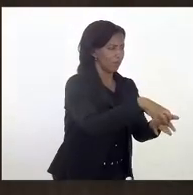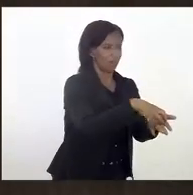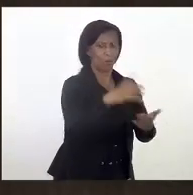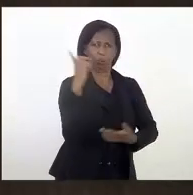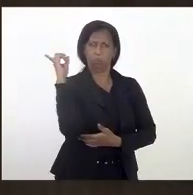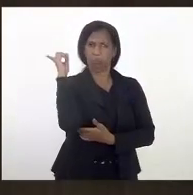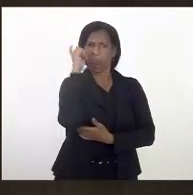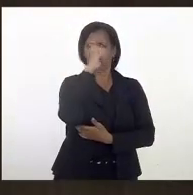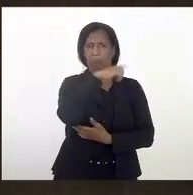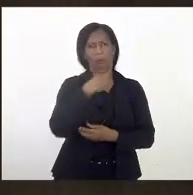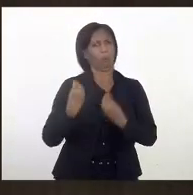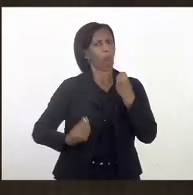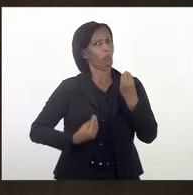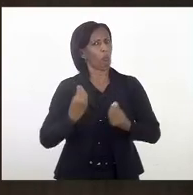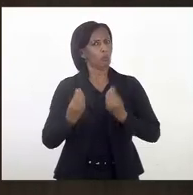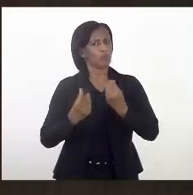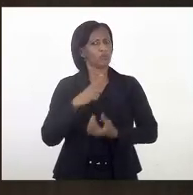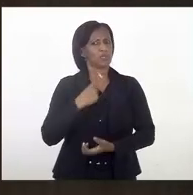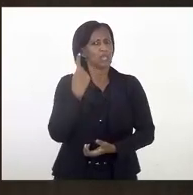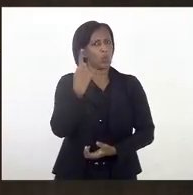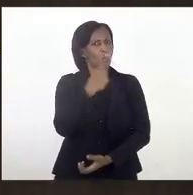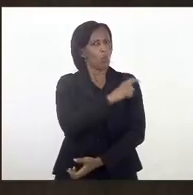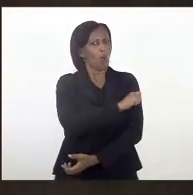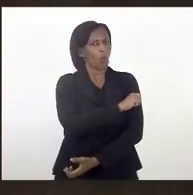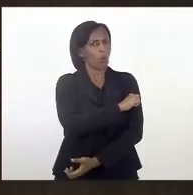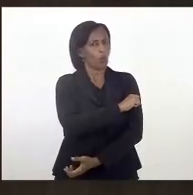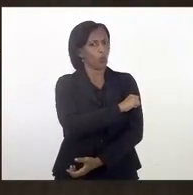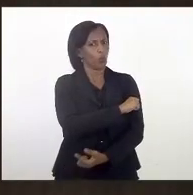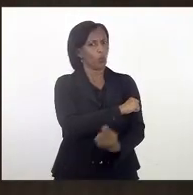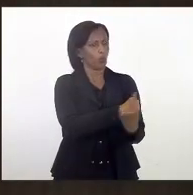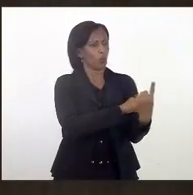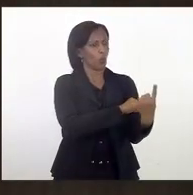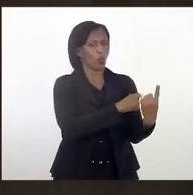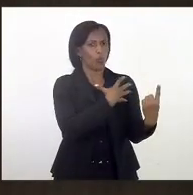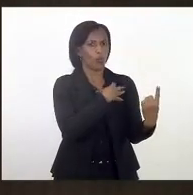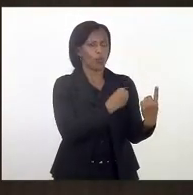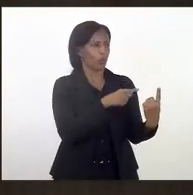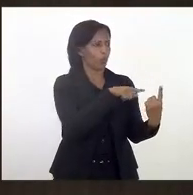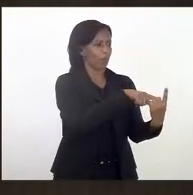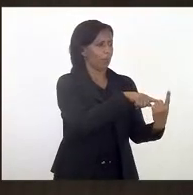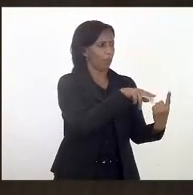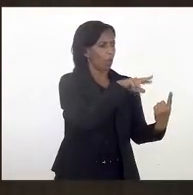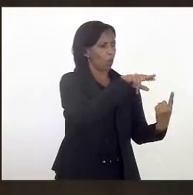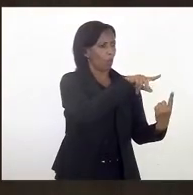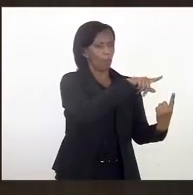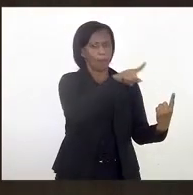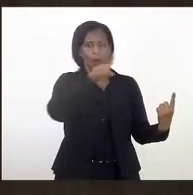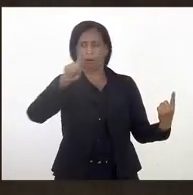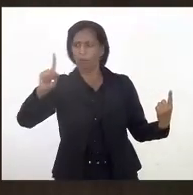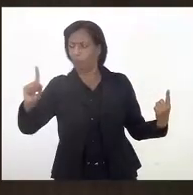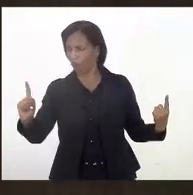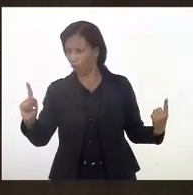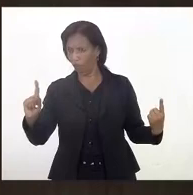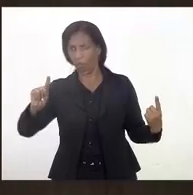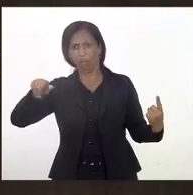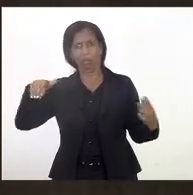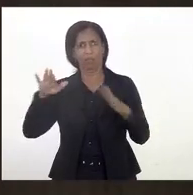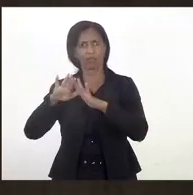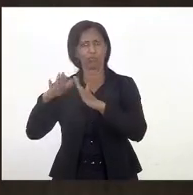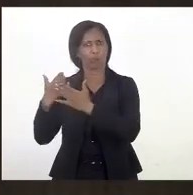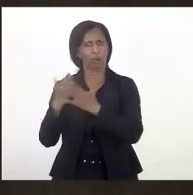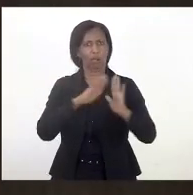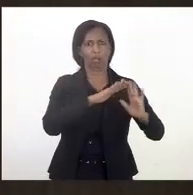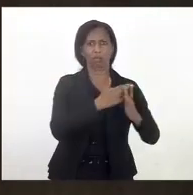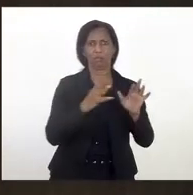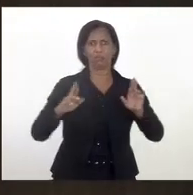quando você tem o aluno numa escola é o irmão numa escola e outro em outra escola e é uma